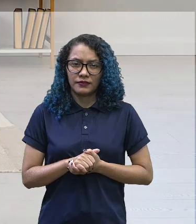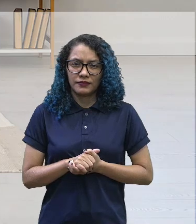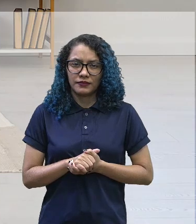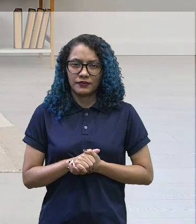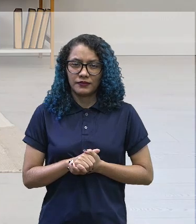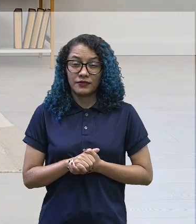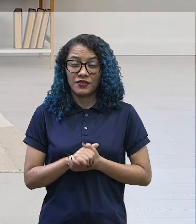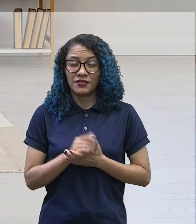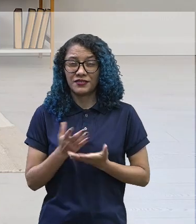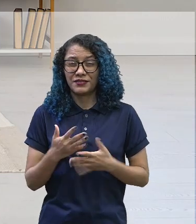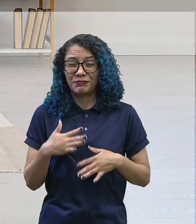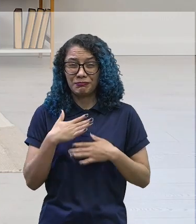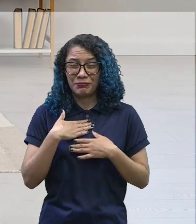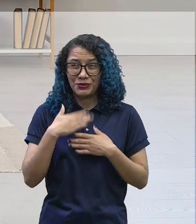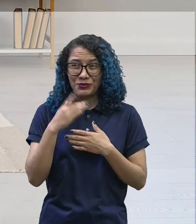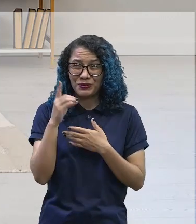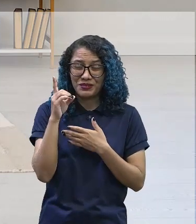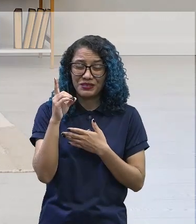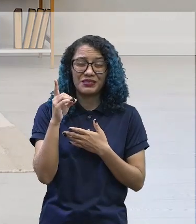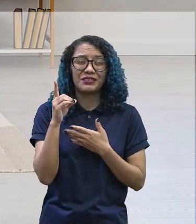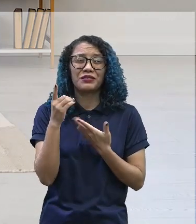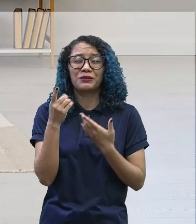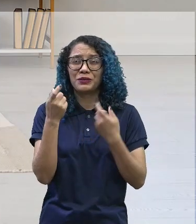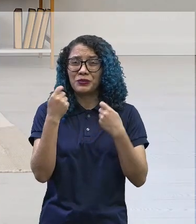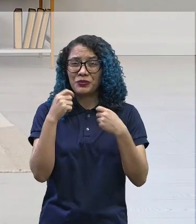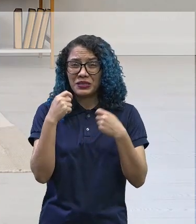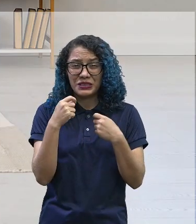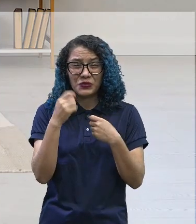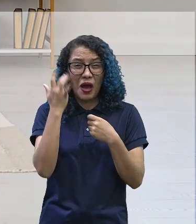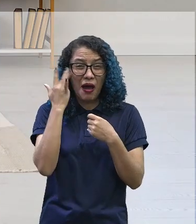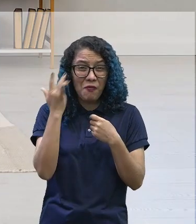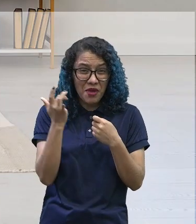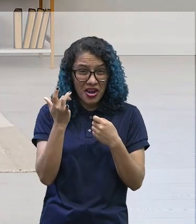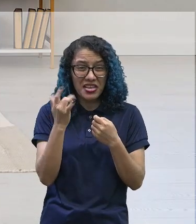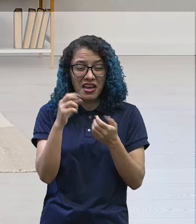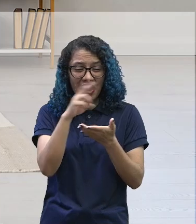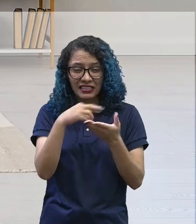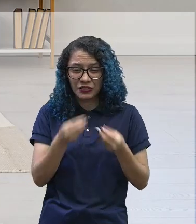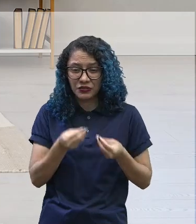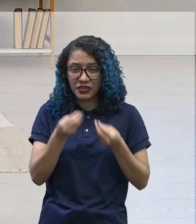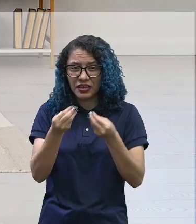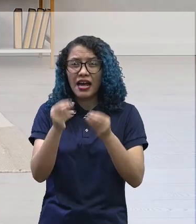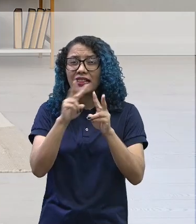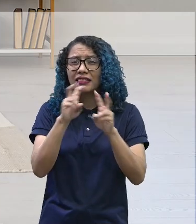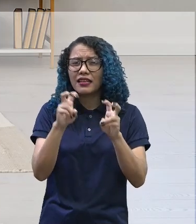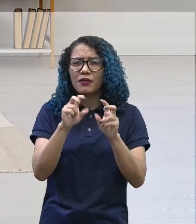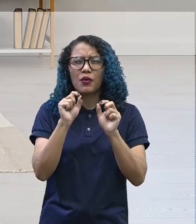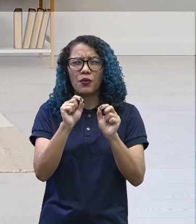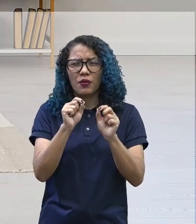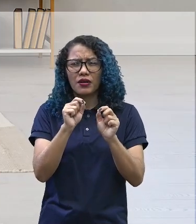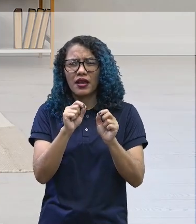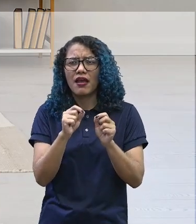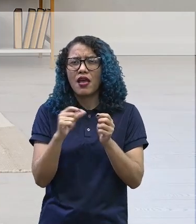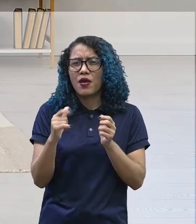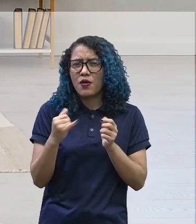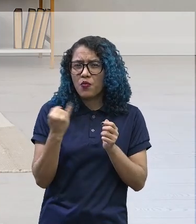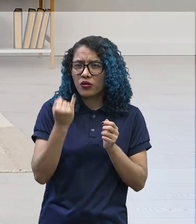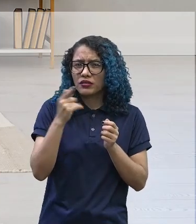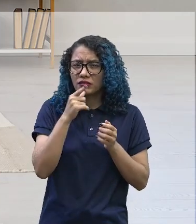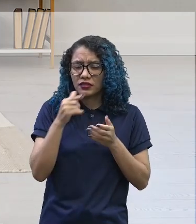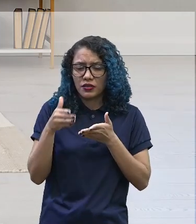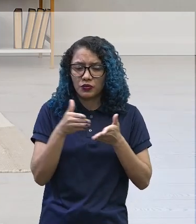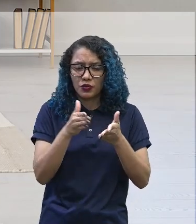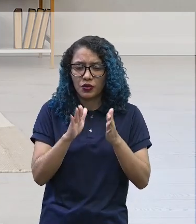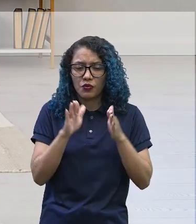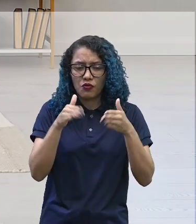Ai, meu Deus! Eu preciso entregar amanhã uma redação sobre a importância do rio para as comunidades do estado do